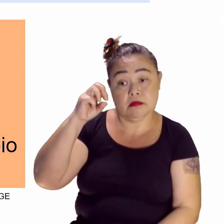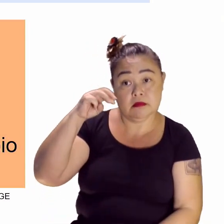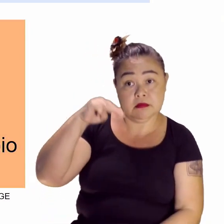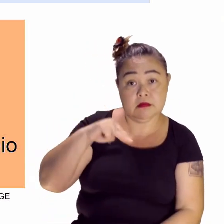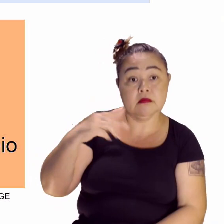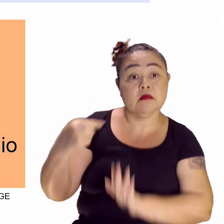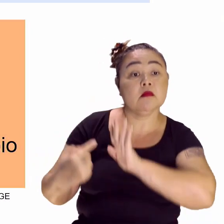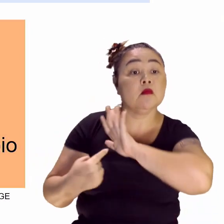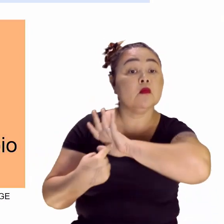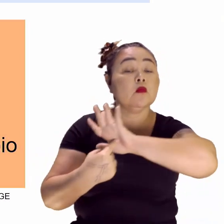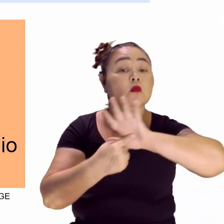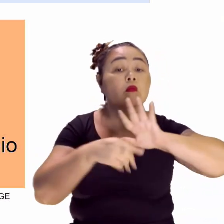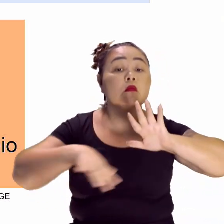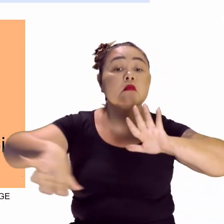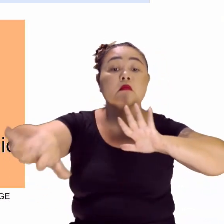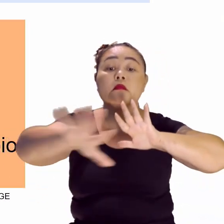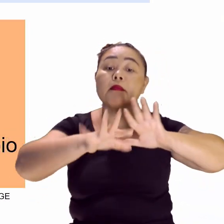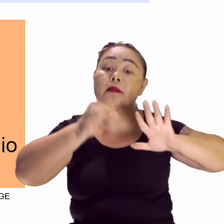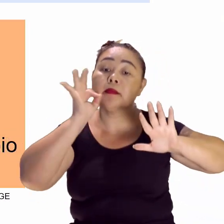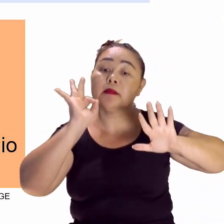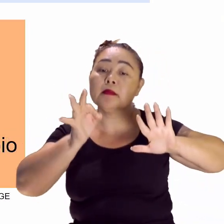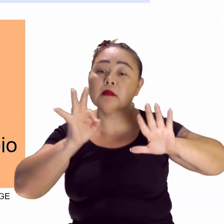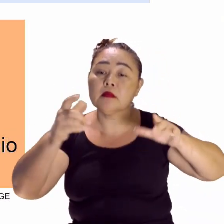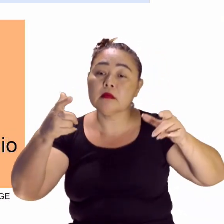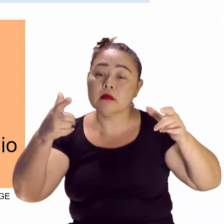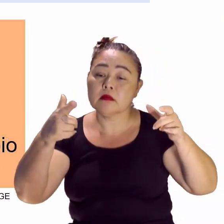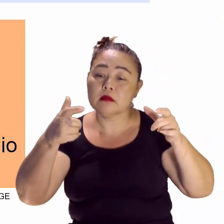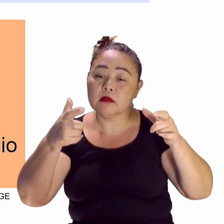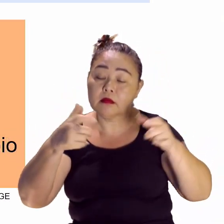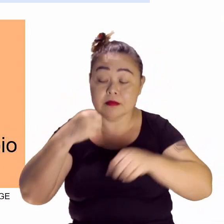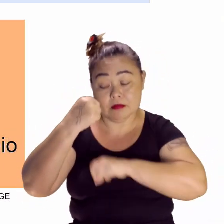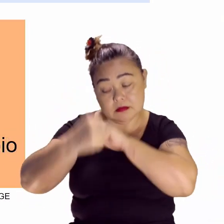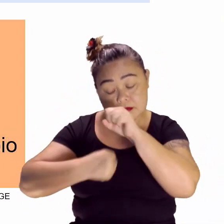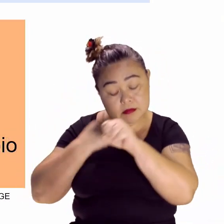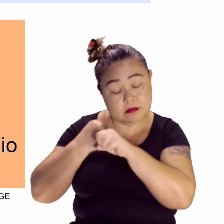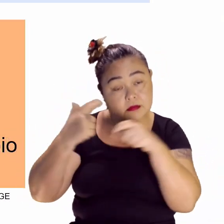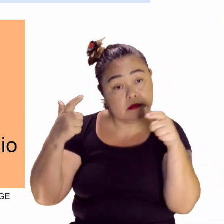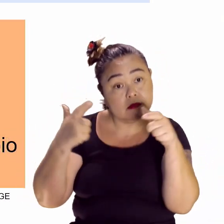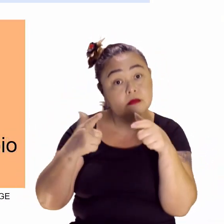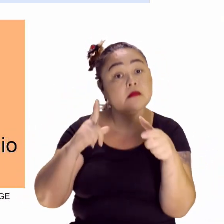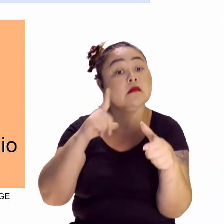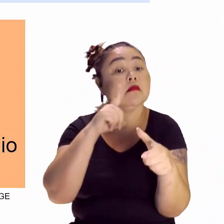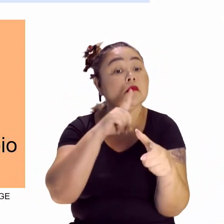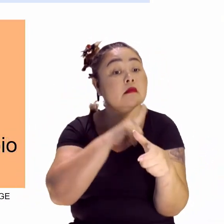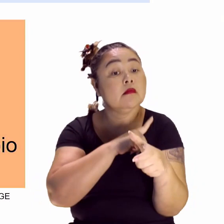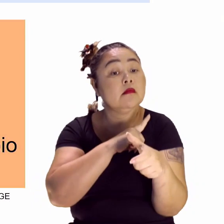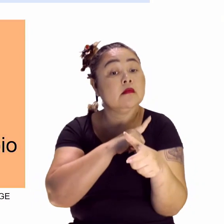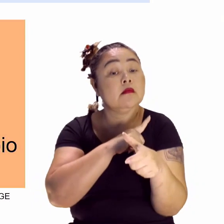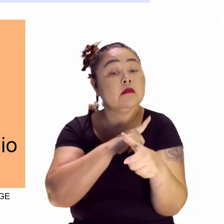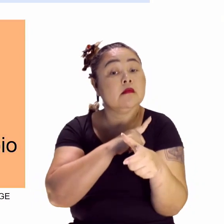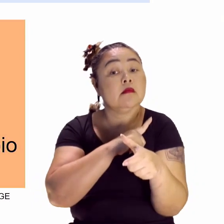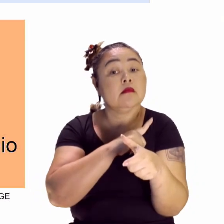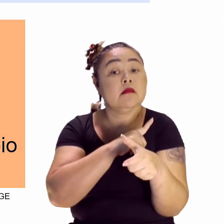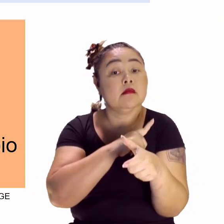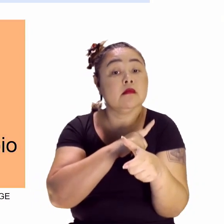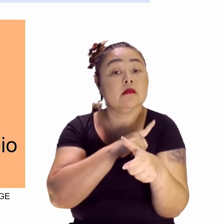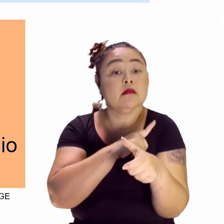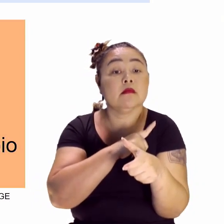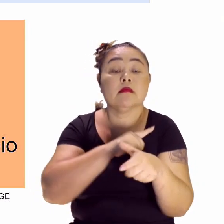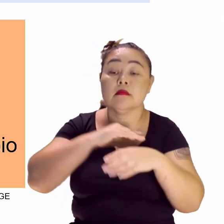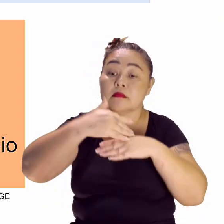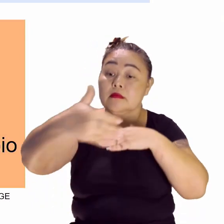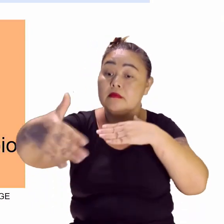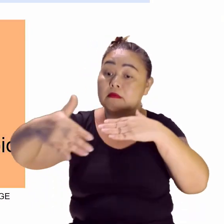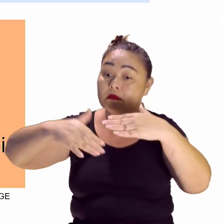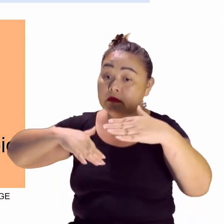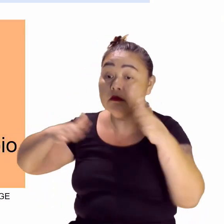mostrou que embora a área plantada de café venha diminuindo a cada ano a produção Olha só detalhe a área